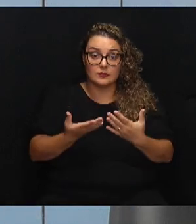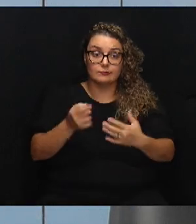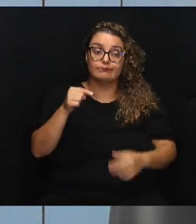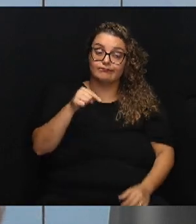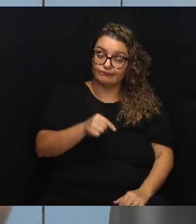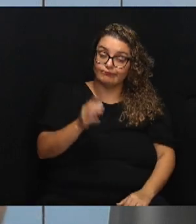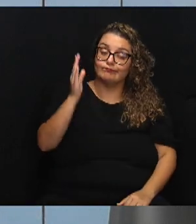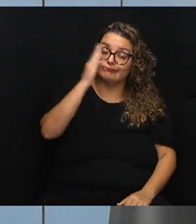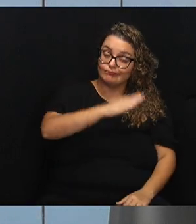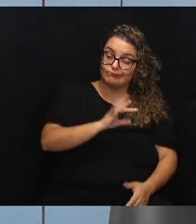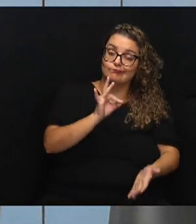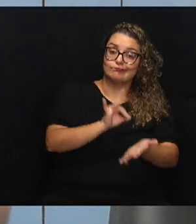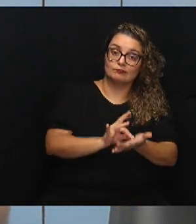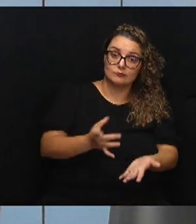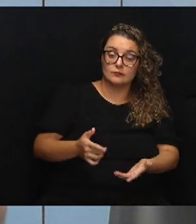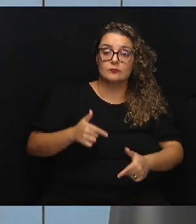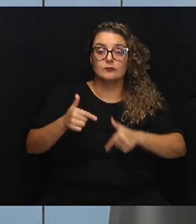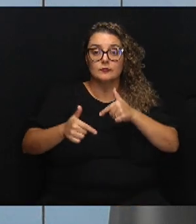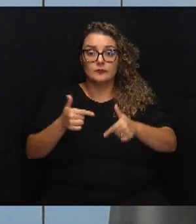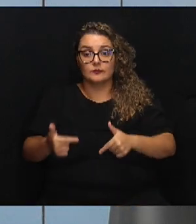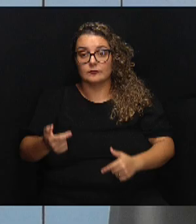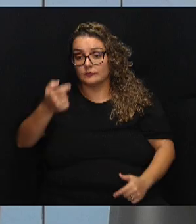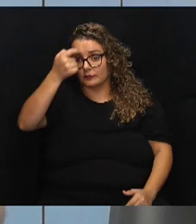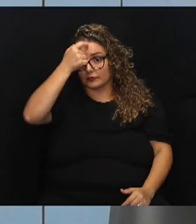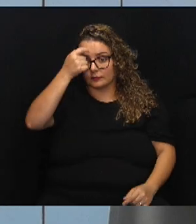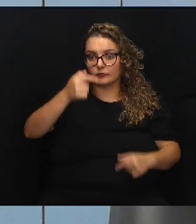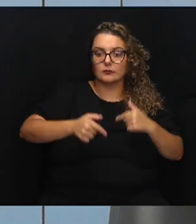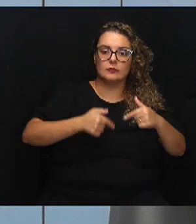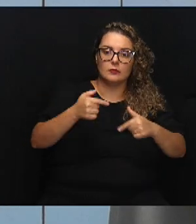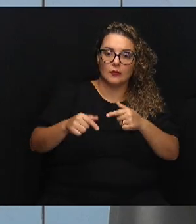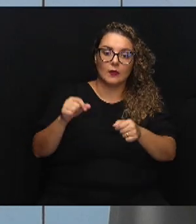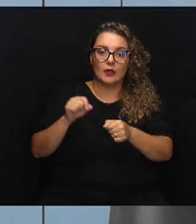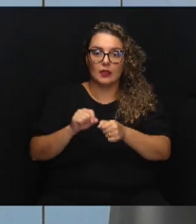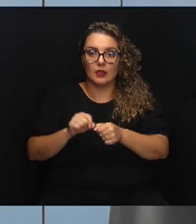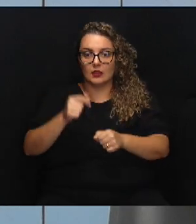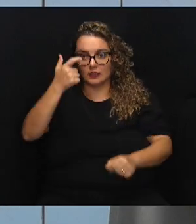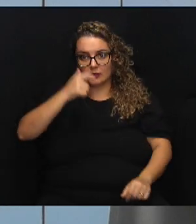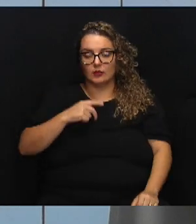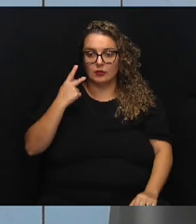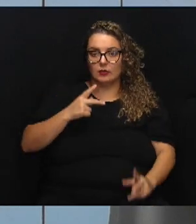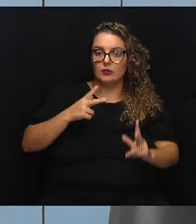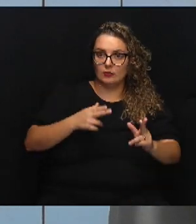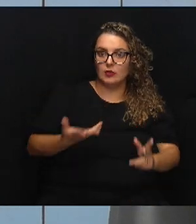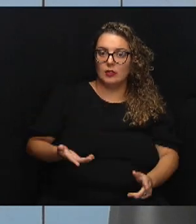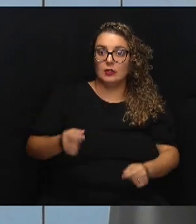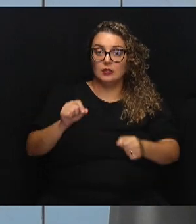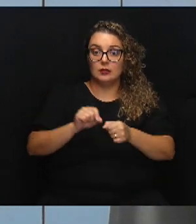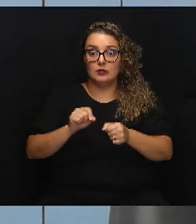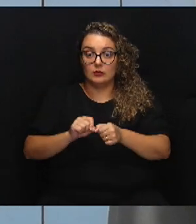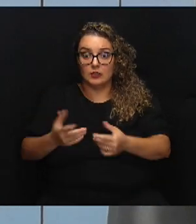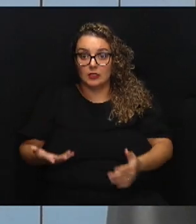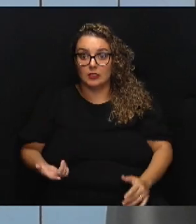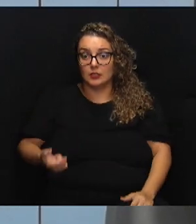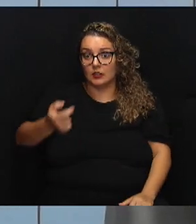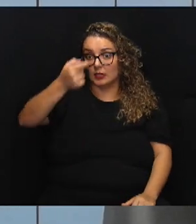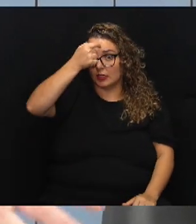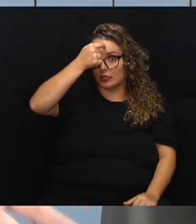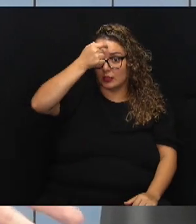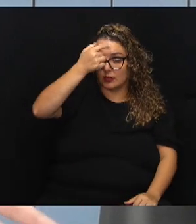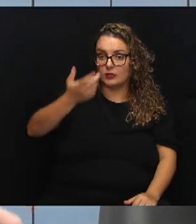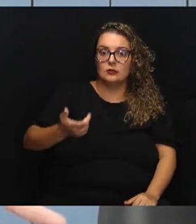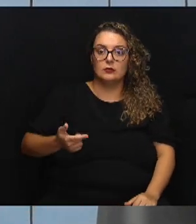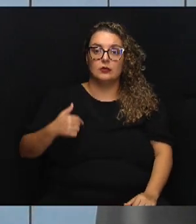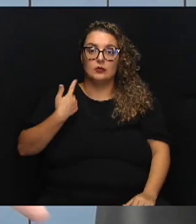trabalho de conscientização, e esse trabalho que eu venho realizando, agora sou vereador, né? A gente fez muito isso, na conscientização. Por exemplo, a gente trabalha